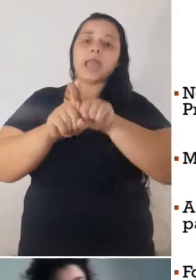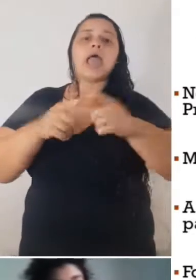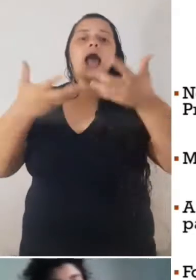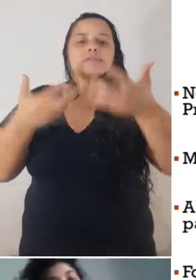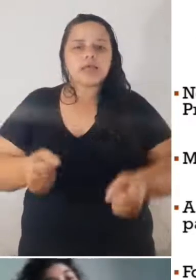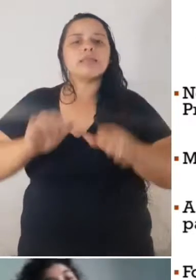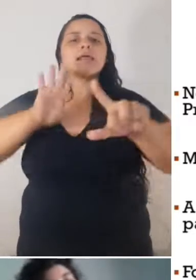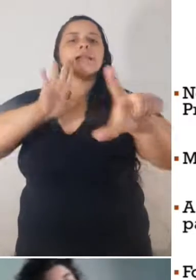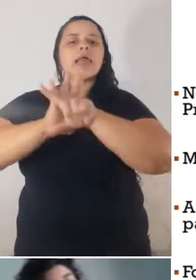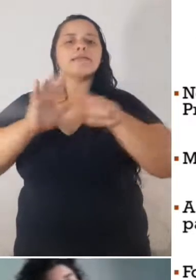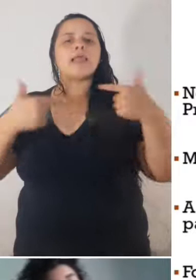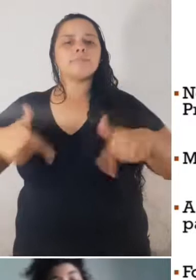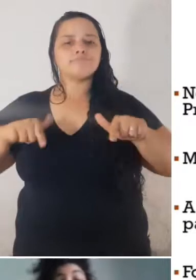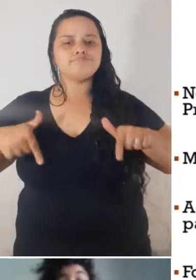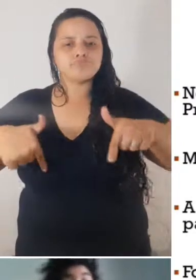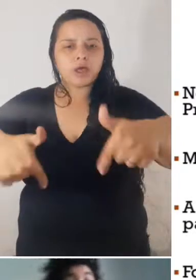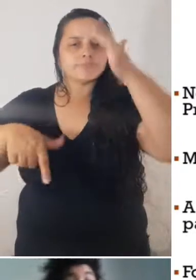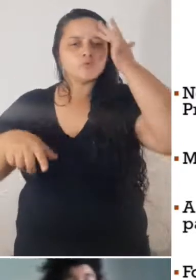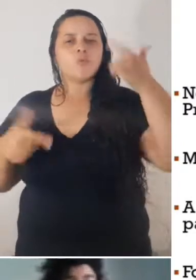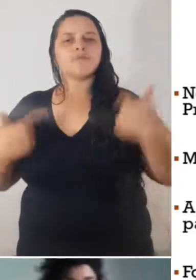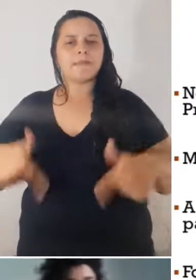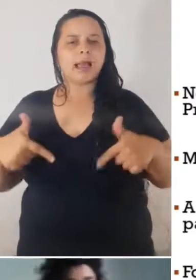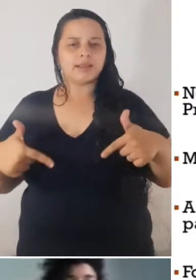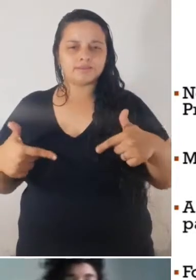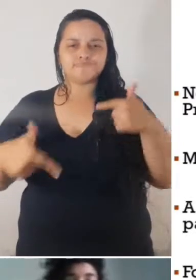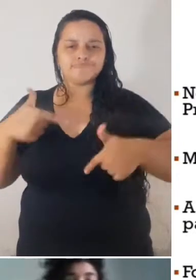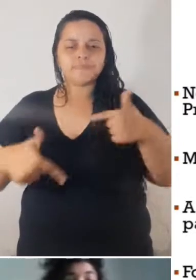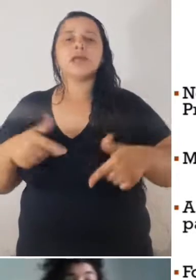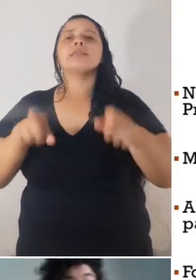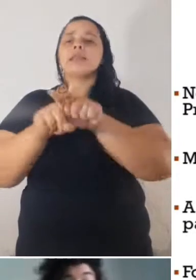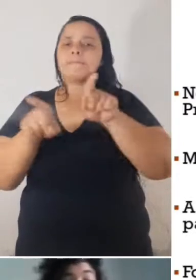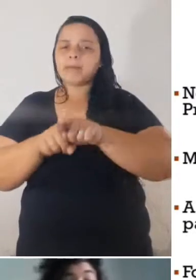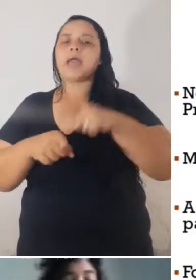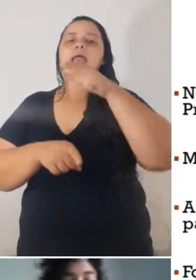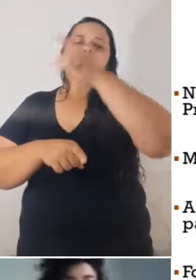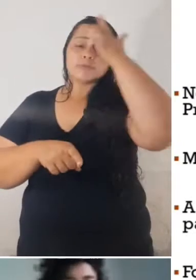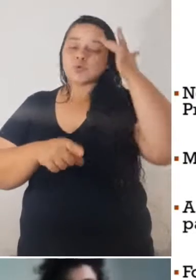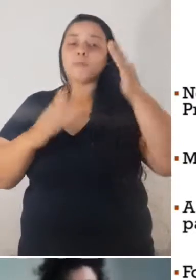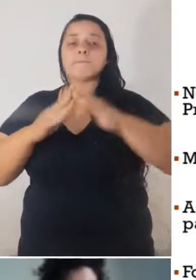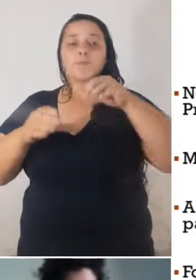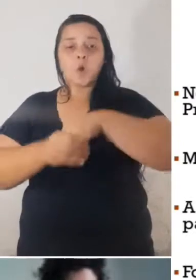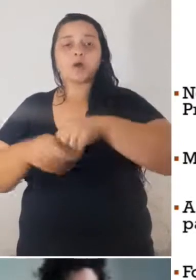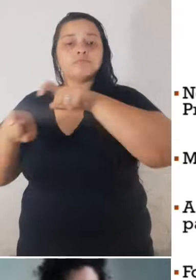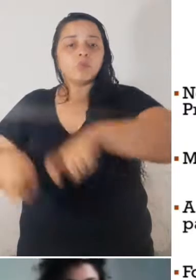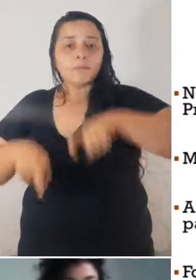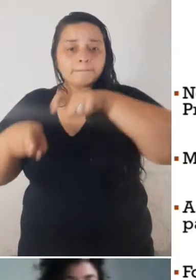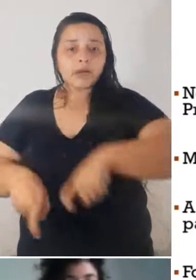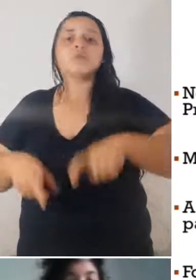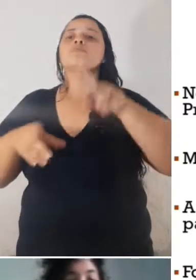leis trabalhistas dos setores operários, e também outros interesses de setores urbanos insatisfeitos com o governo